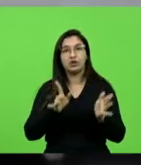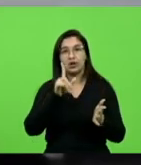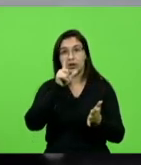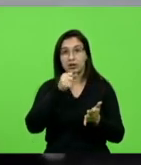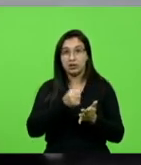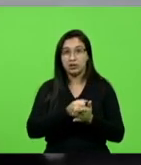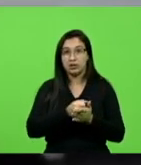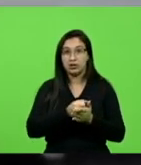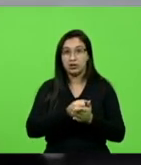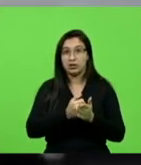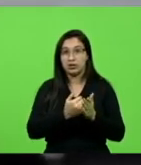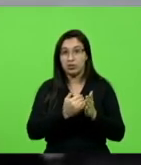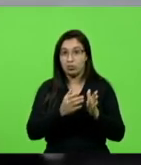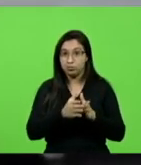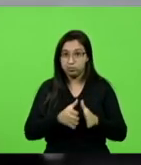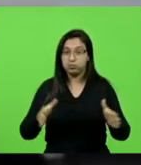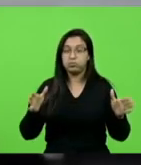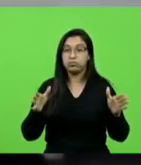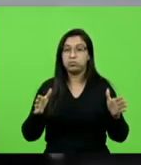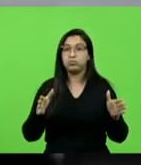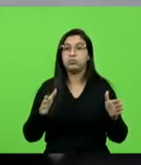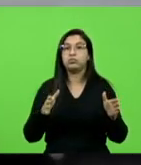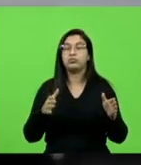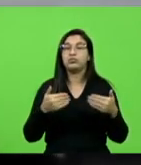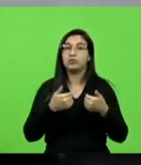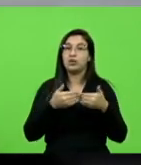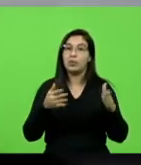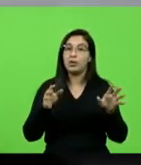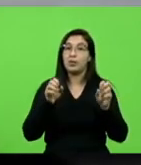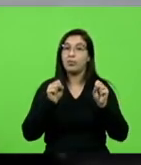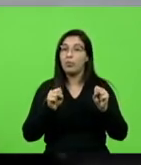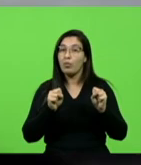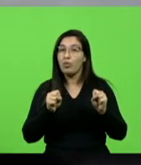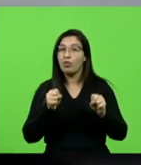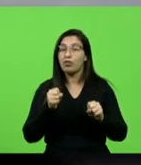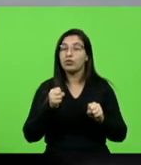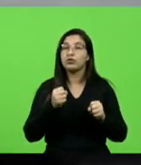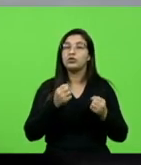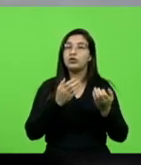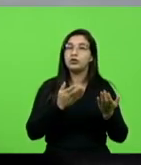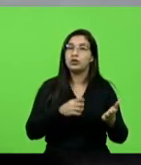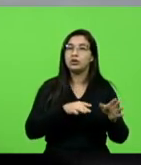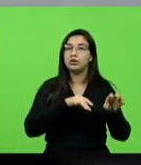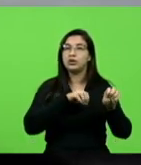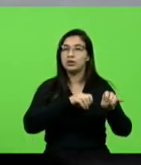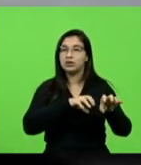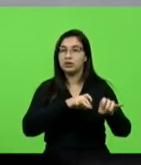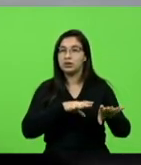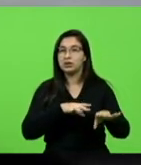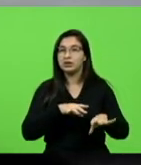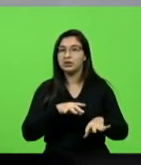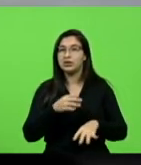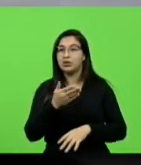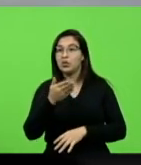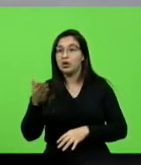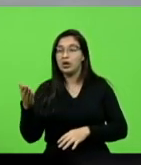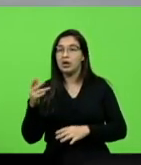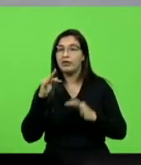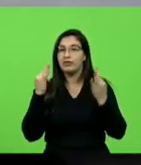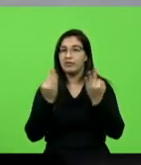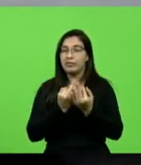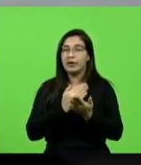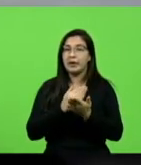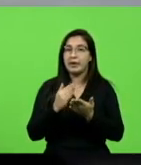para a normativa dessa modalidade de ensino já inserta na vida de famílias em Santa Catarina,